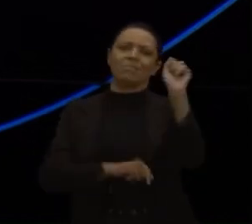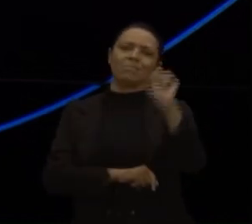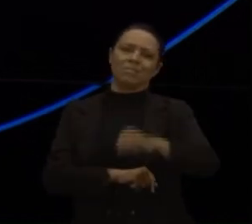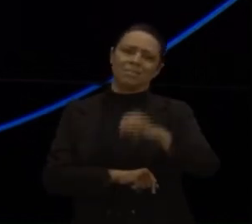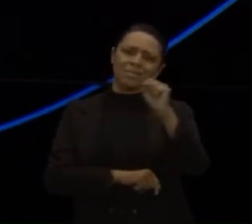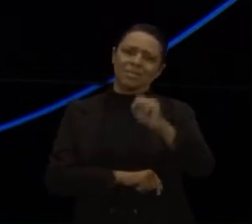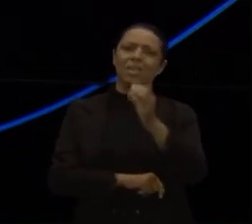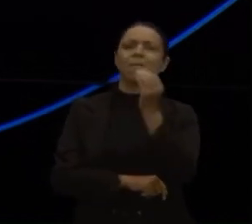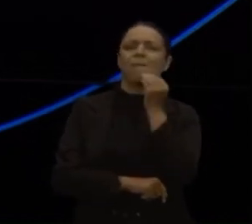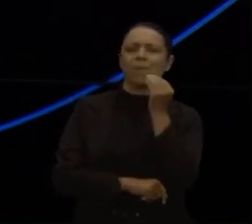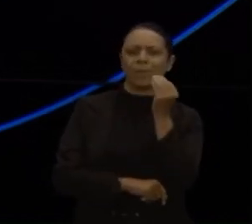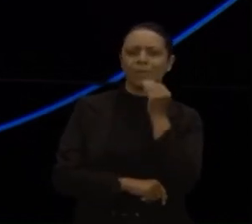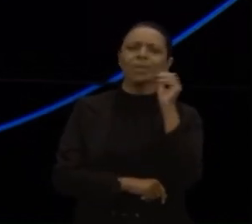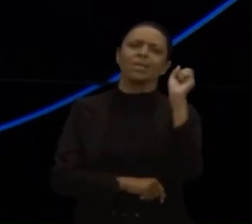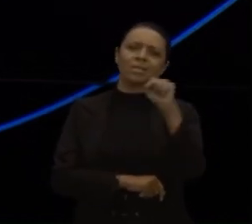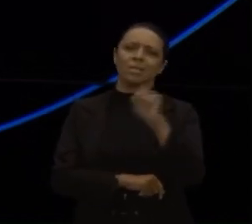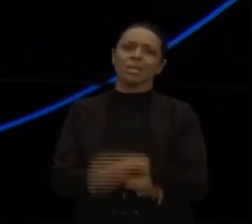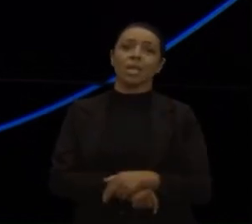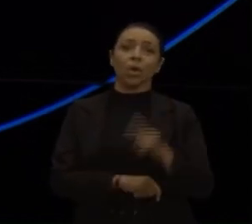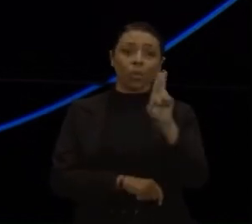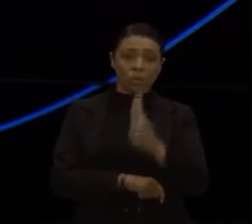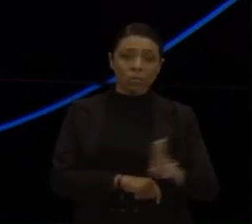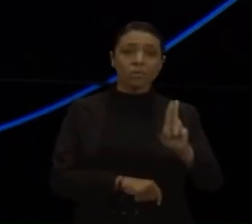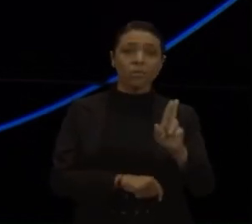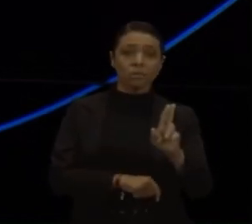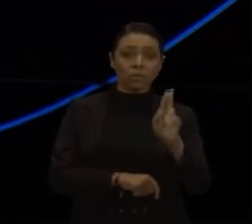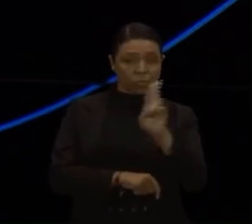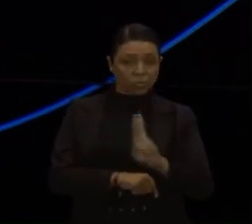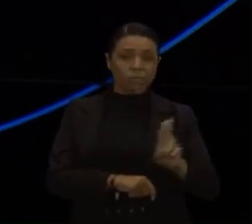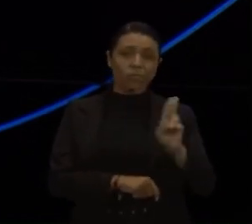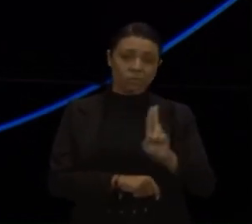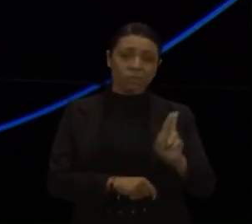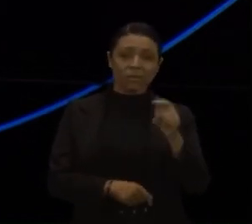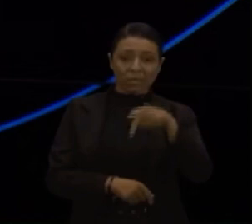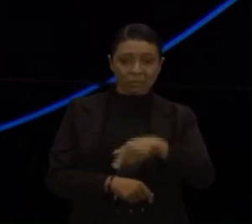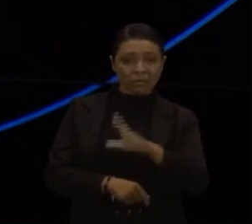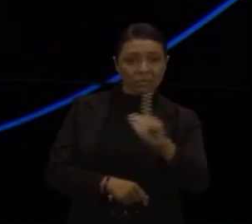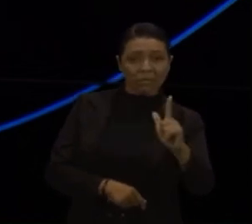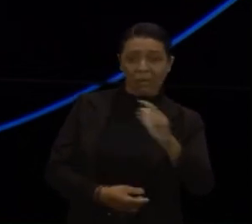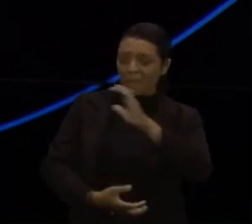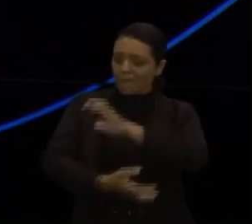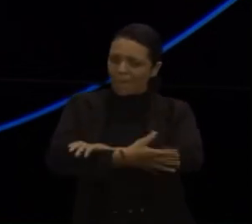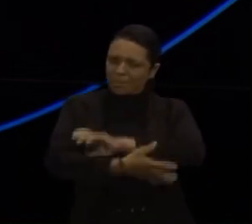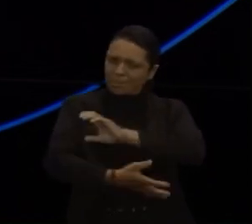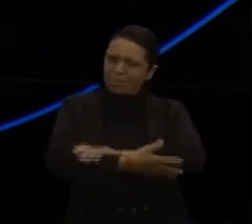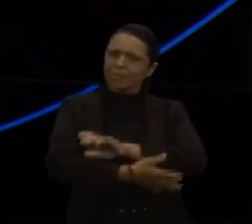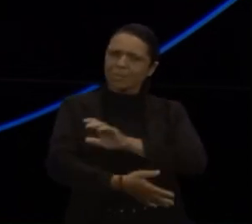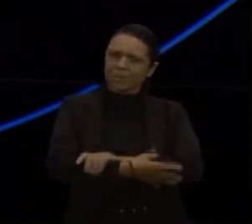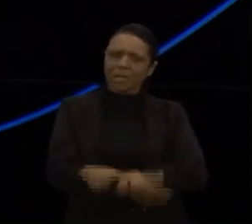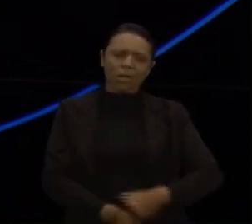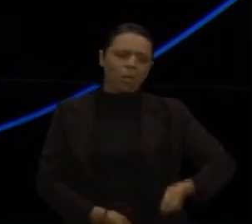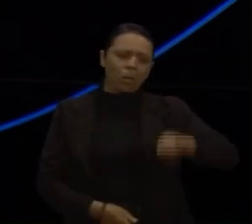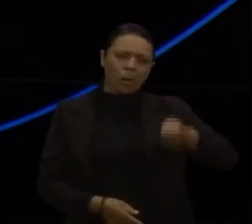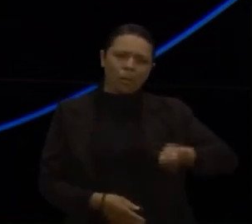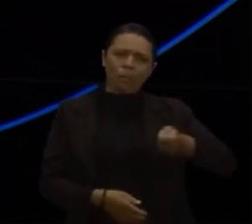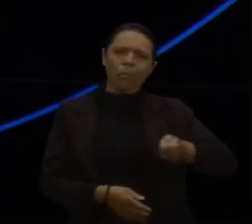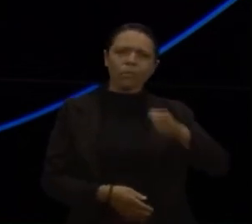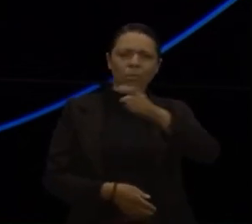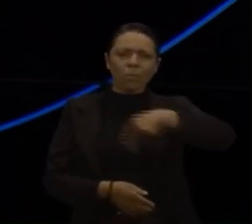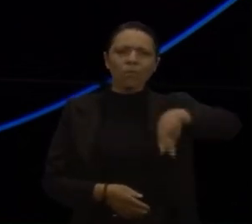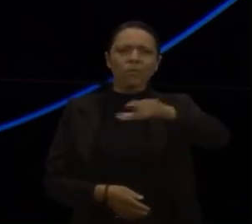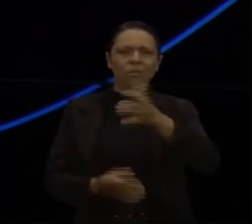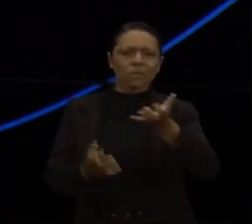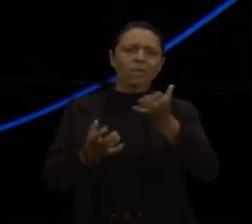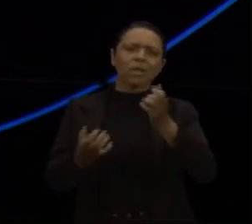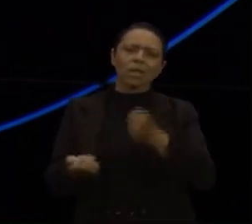vamos fazer parceria com as Universidades de Campina Grande dando aplicando uma bolsa para quem quer contribuir com a nossa gestão a